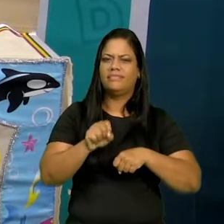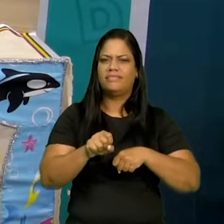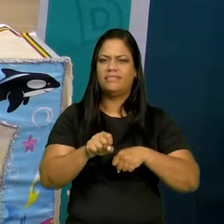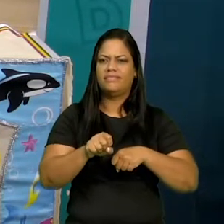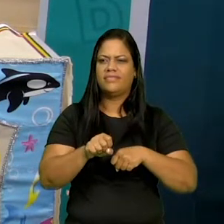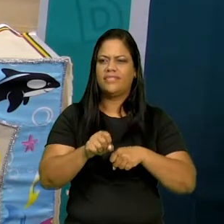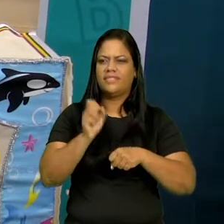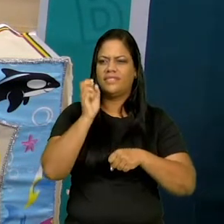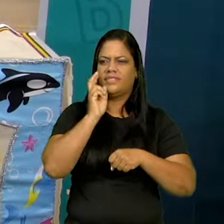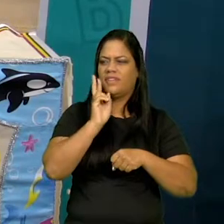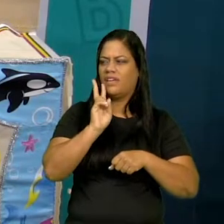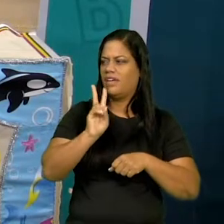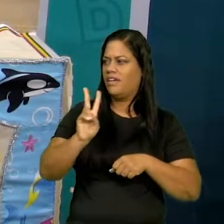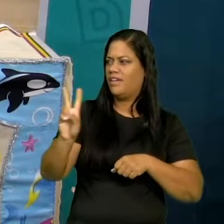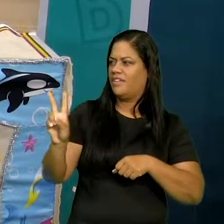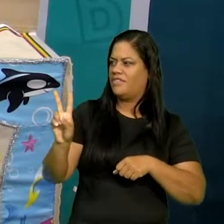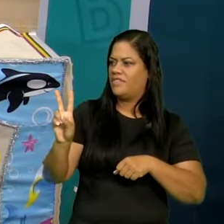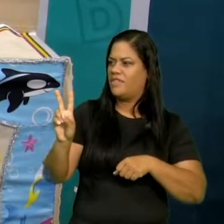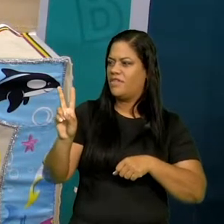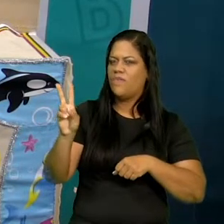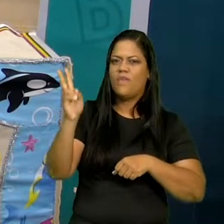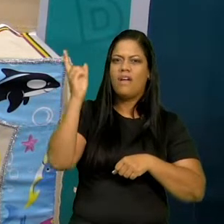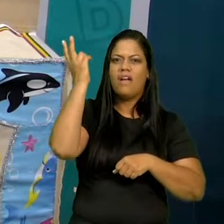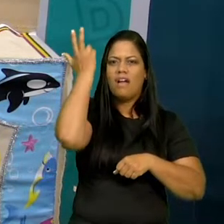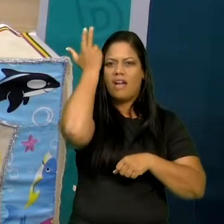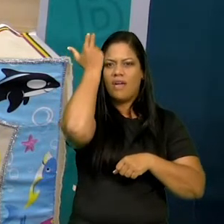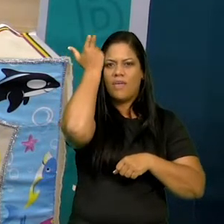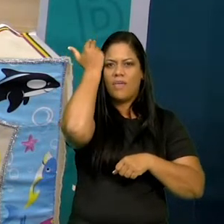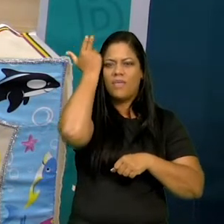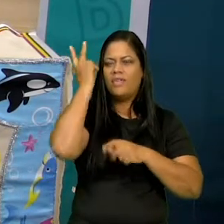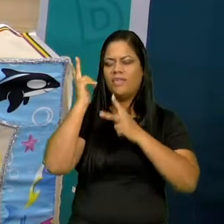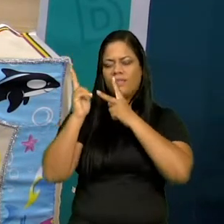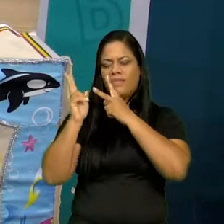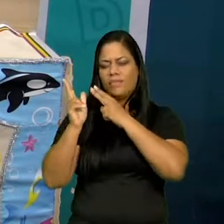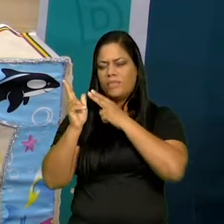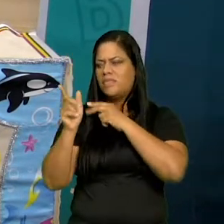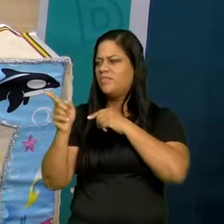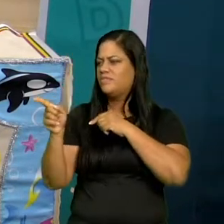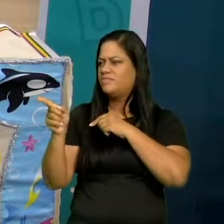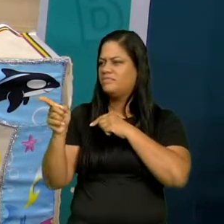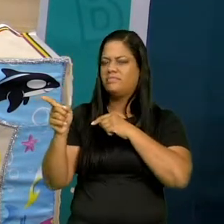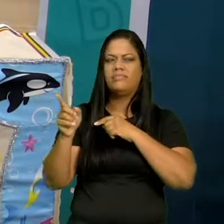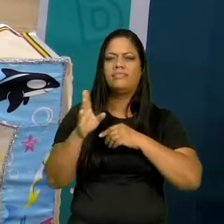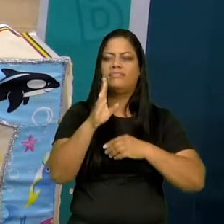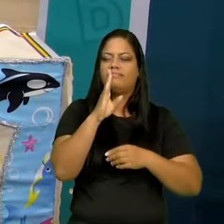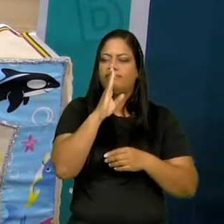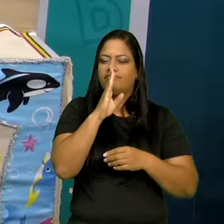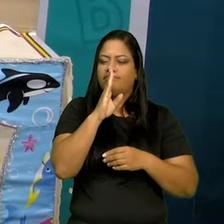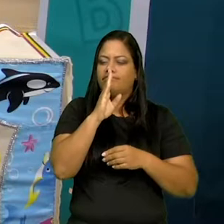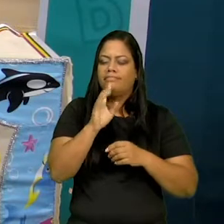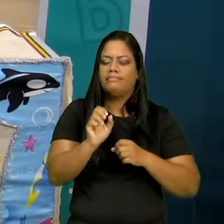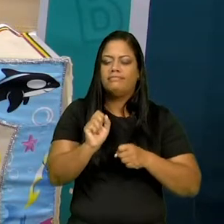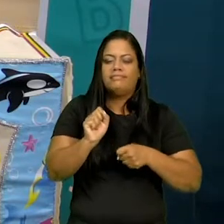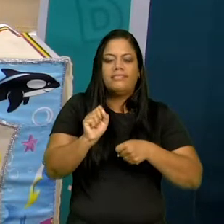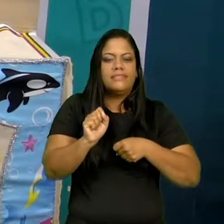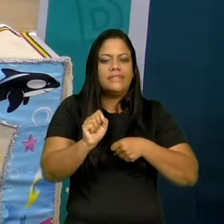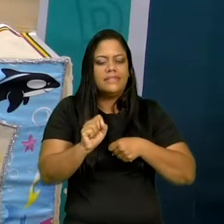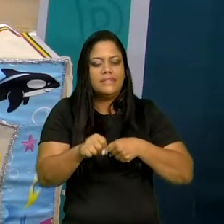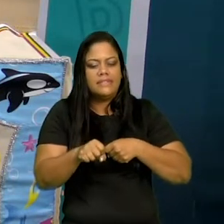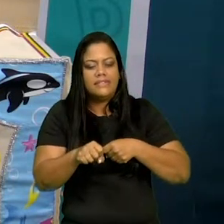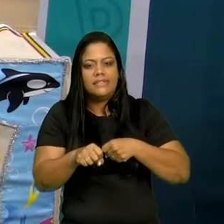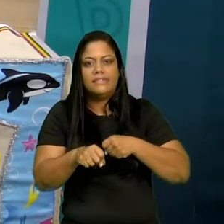chegou, a tartaruga viu a lebre dormindo. A tartaruga, criança, passou bem